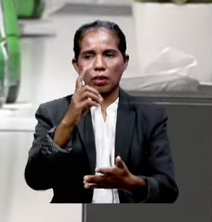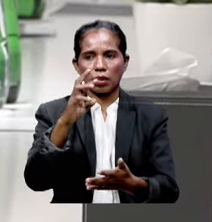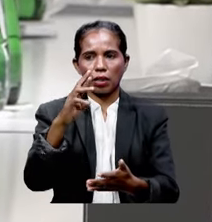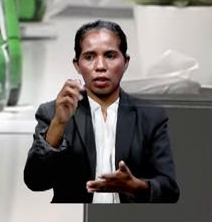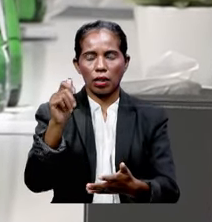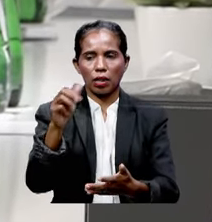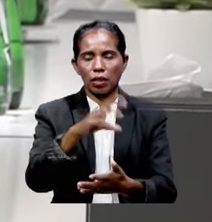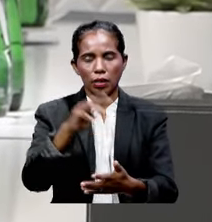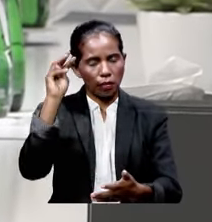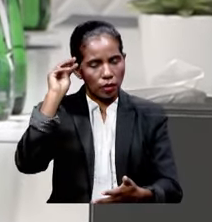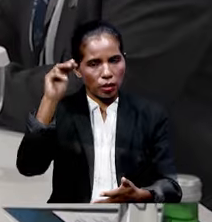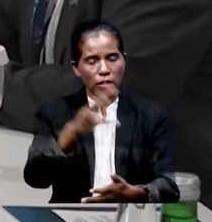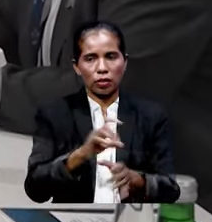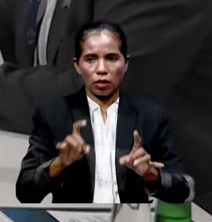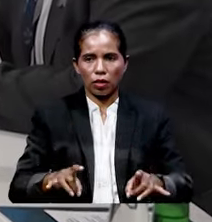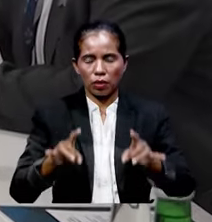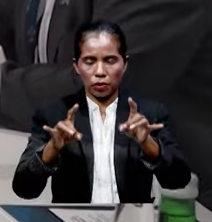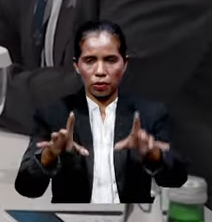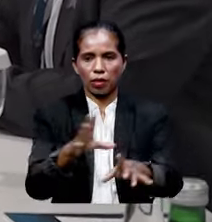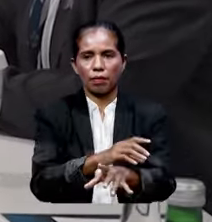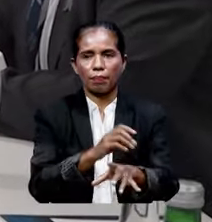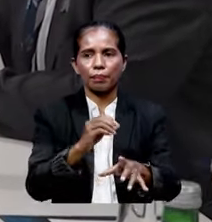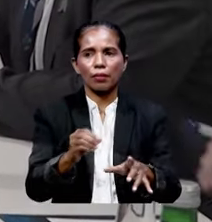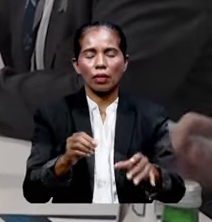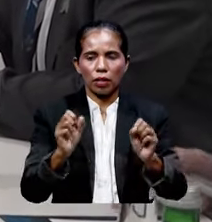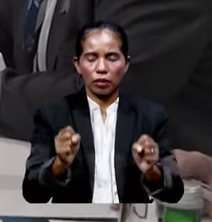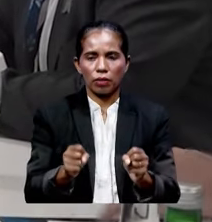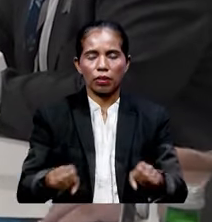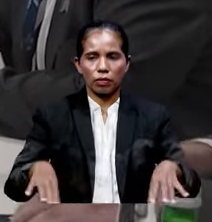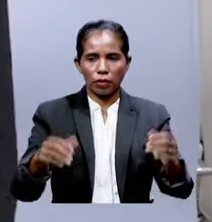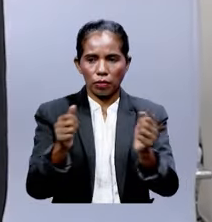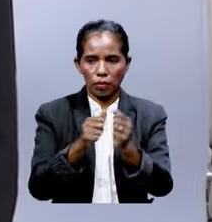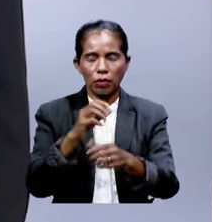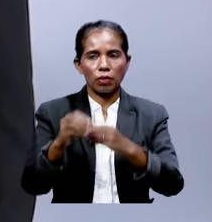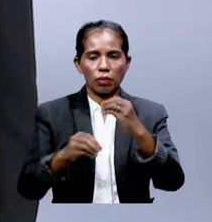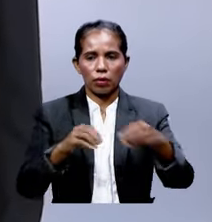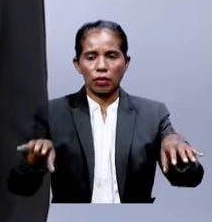ministro Comércio e Turismo Austrália Hondon Ferrell ho dihametin liutan relação